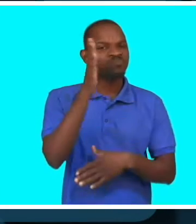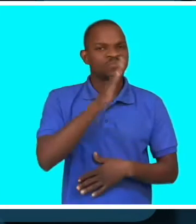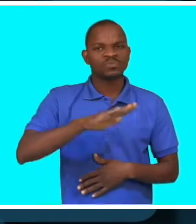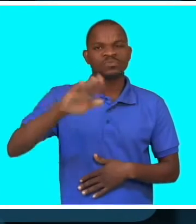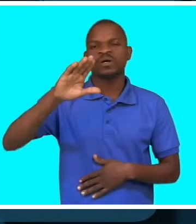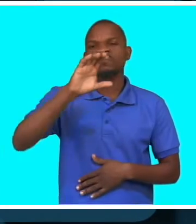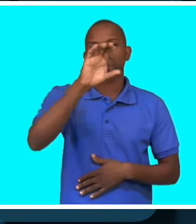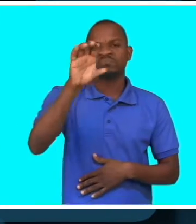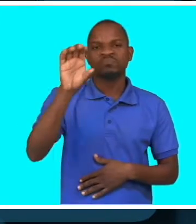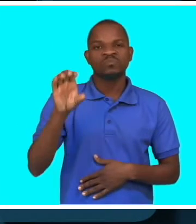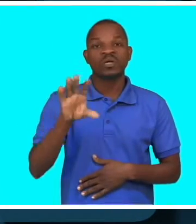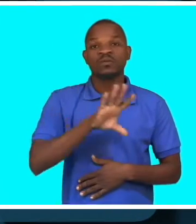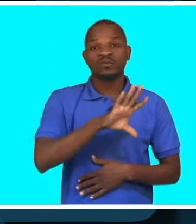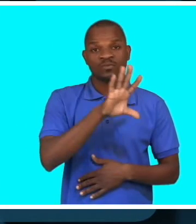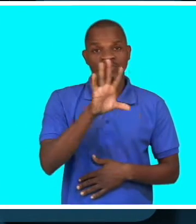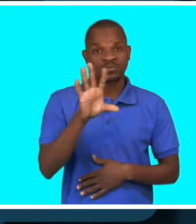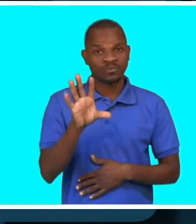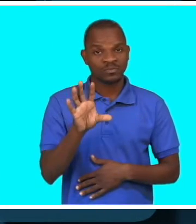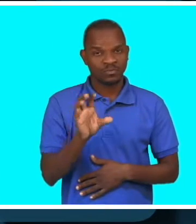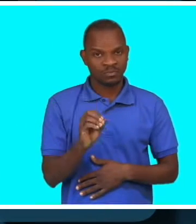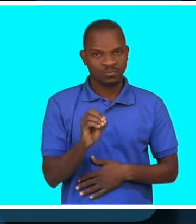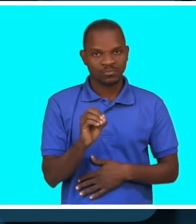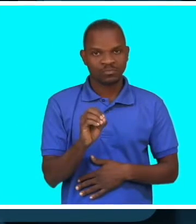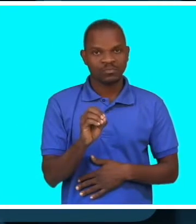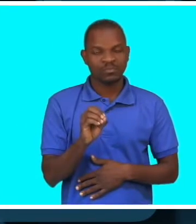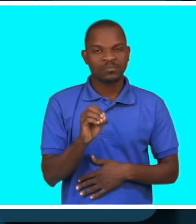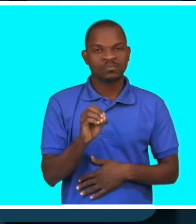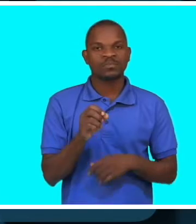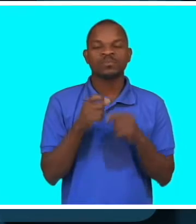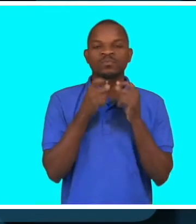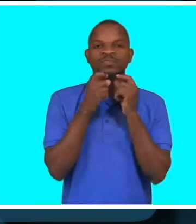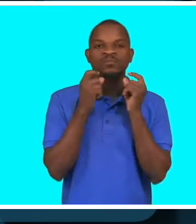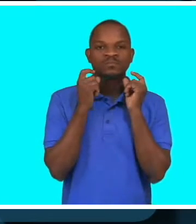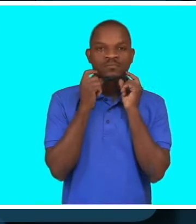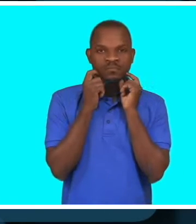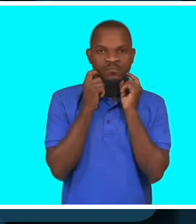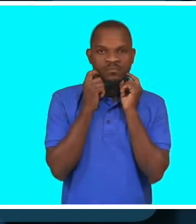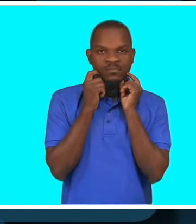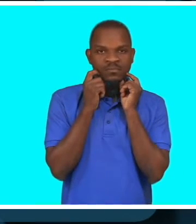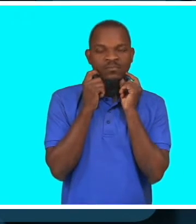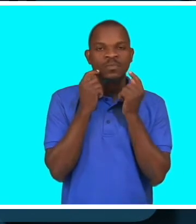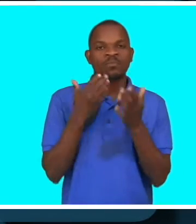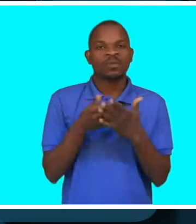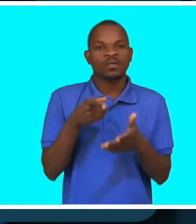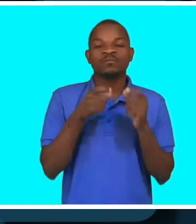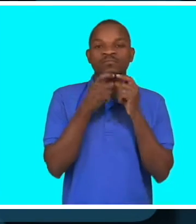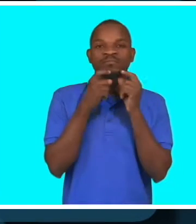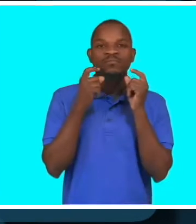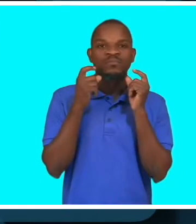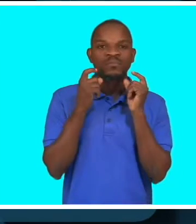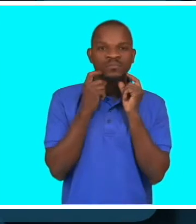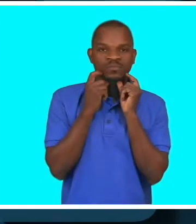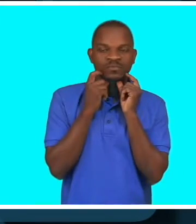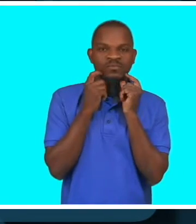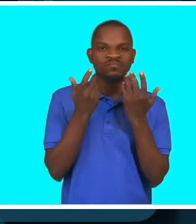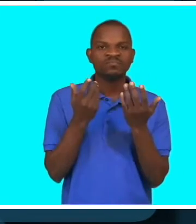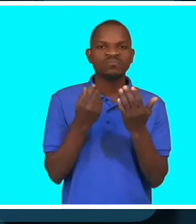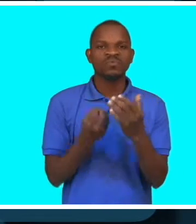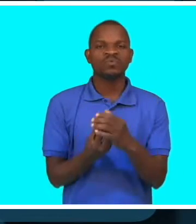escala nacional, pode atuar em qualquer ponto de país. Portanto, é uma empresa moçambicana que